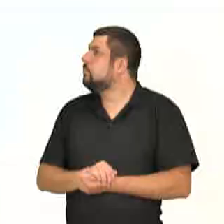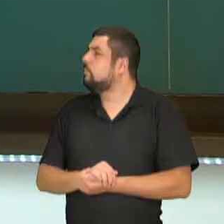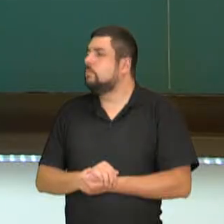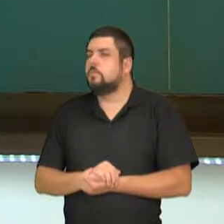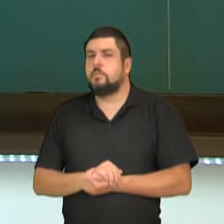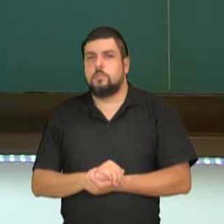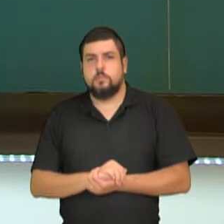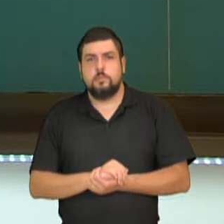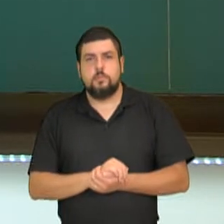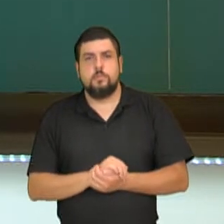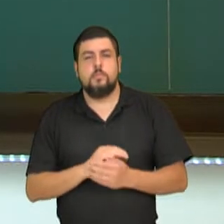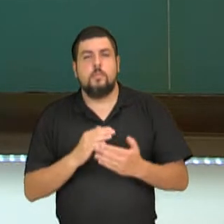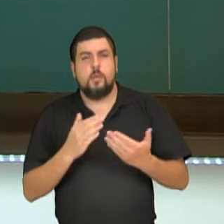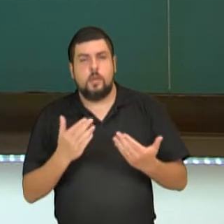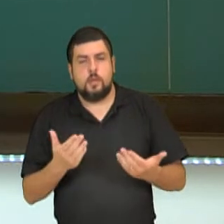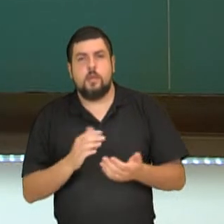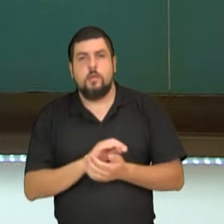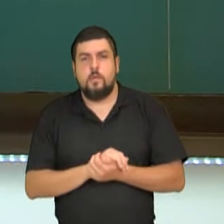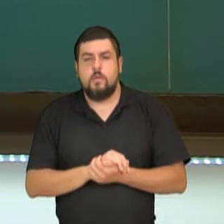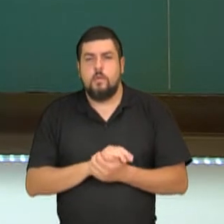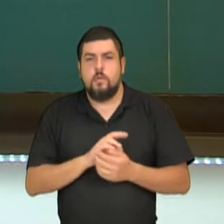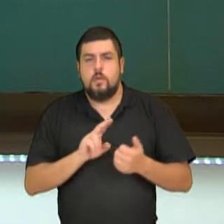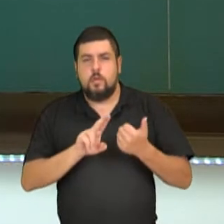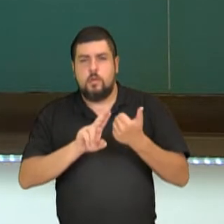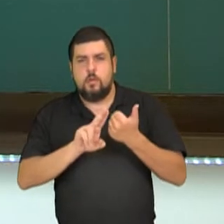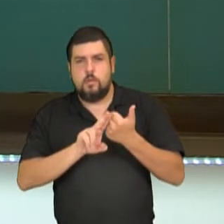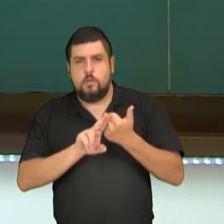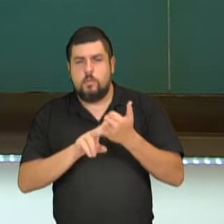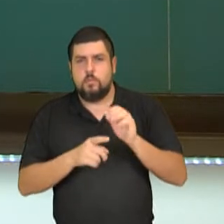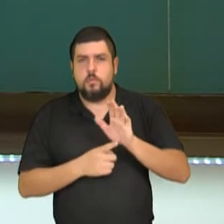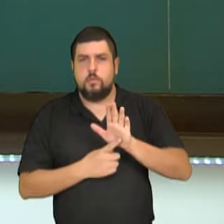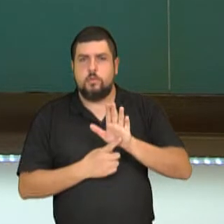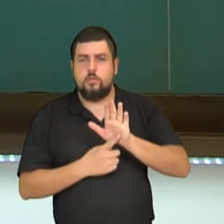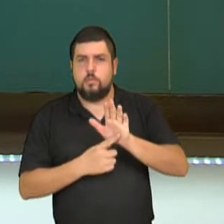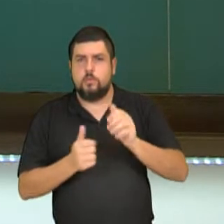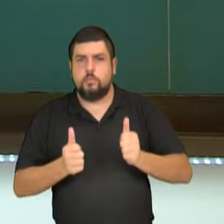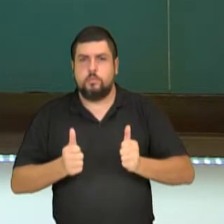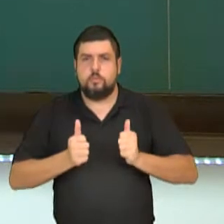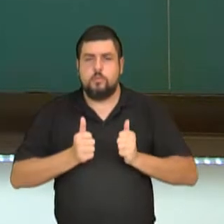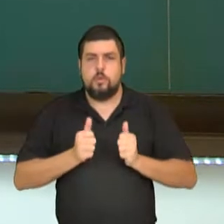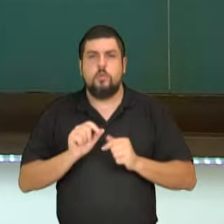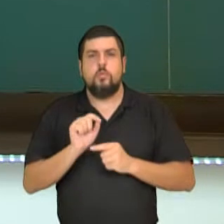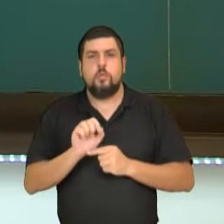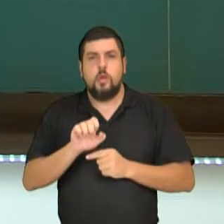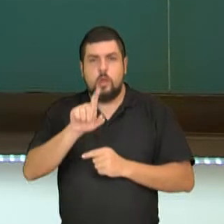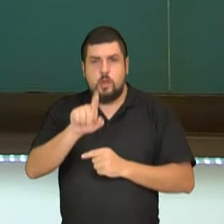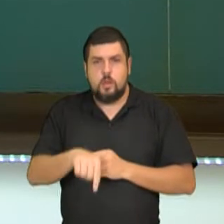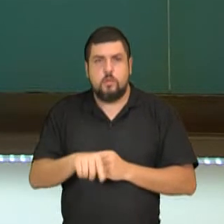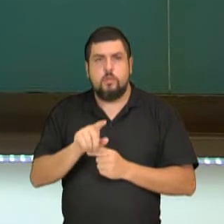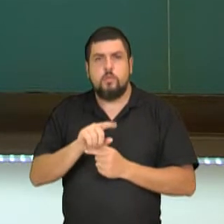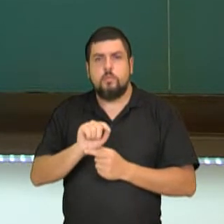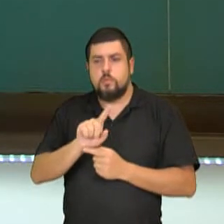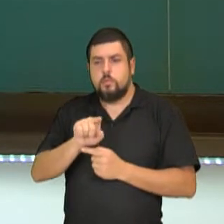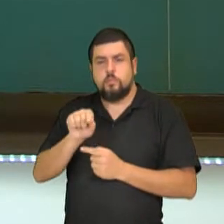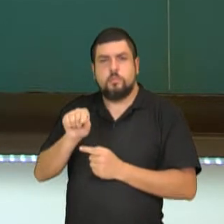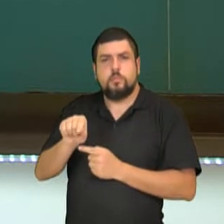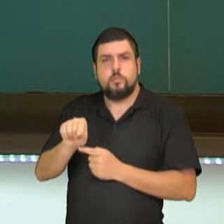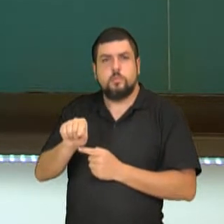Então, esses demonstrativos neutros, perceba, hacem referência a